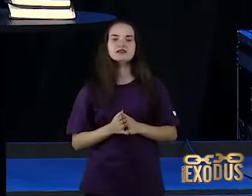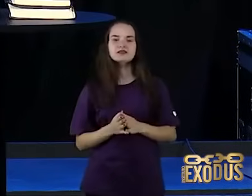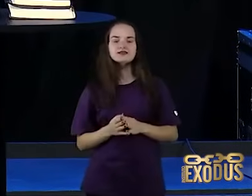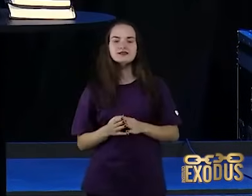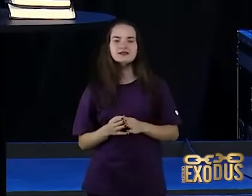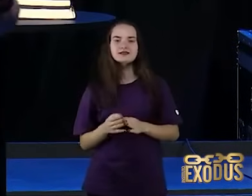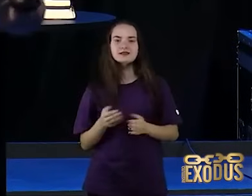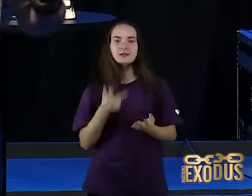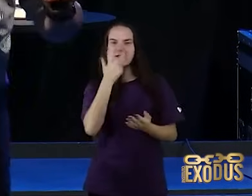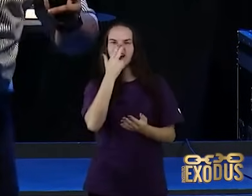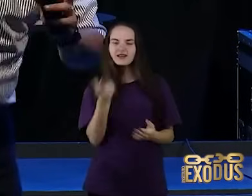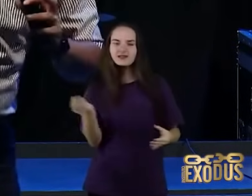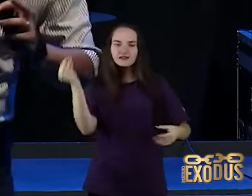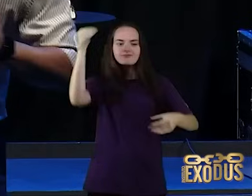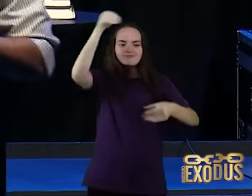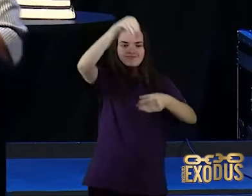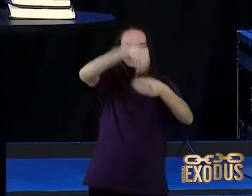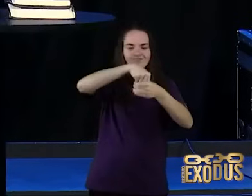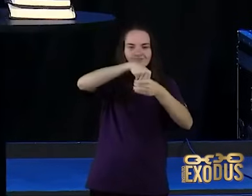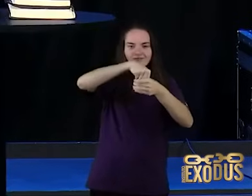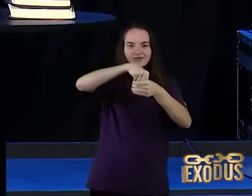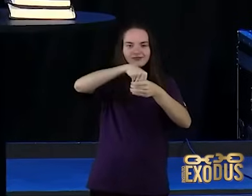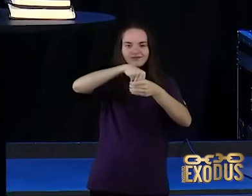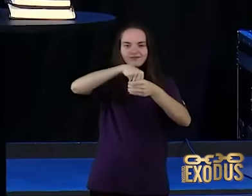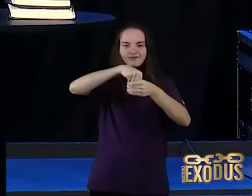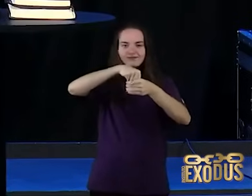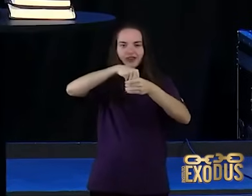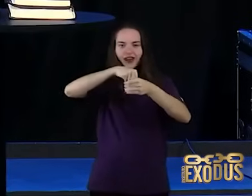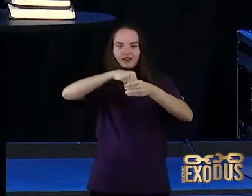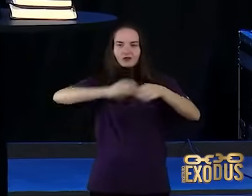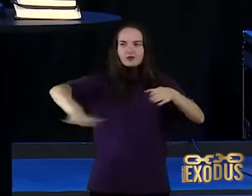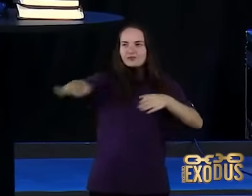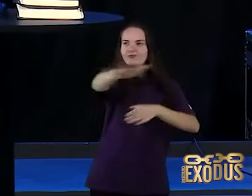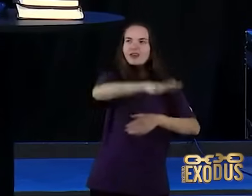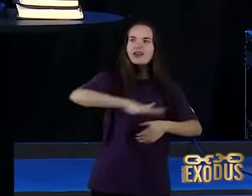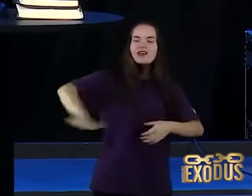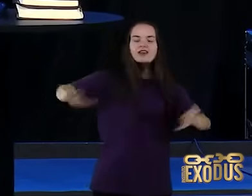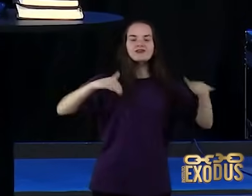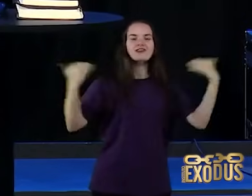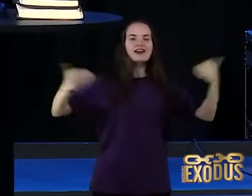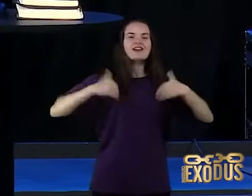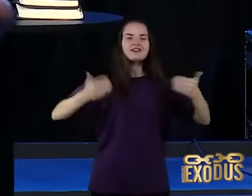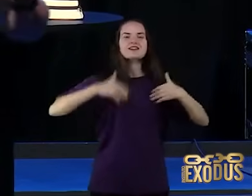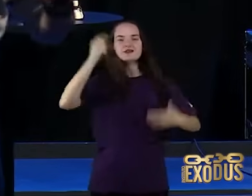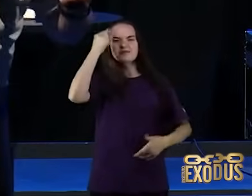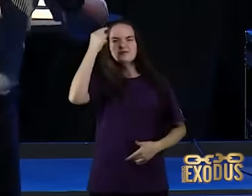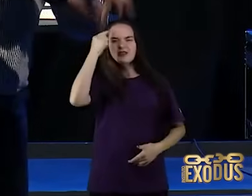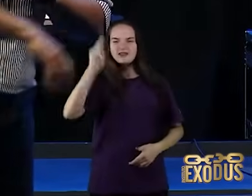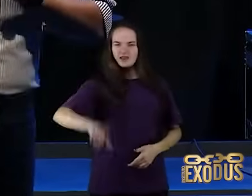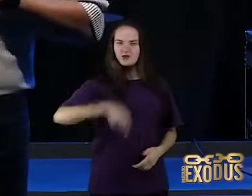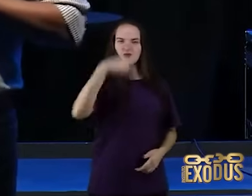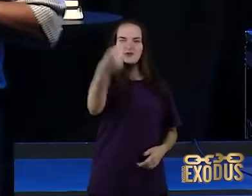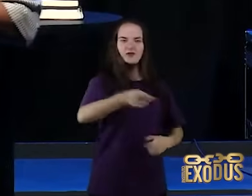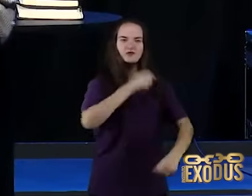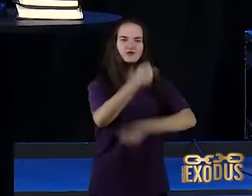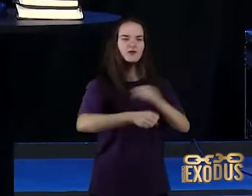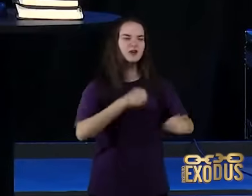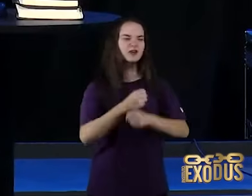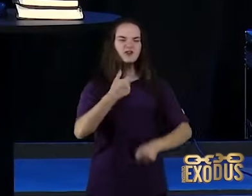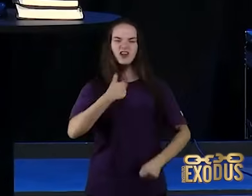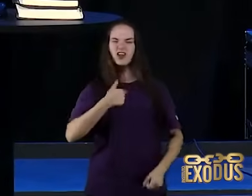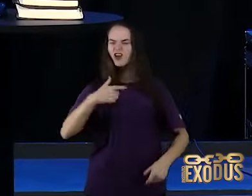mergulhado numa sintonia de alegria que você fala assim não esse próximo ano eu vou arrebentar